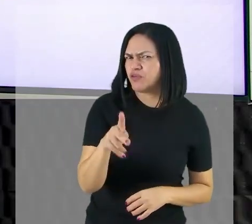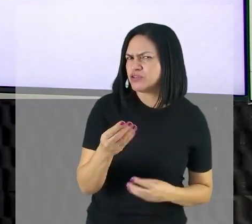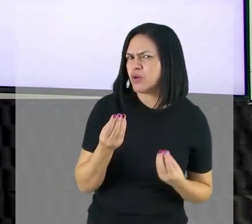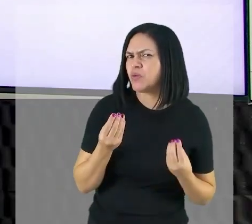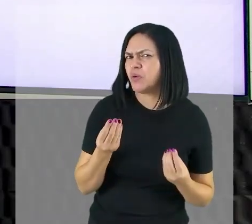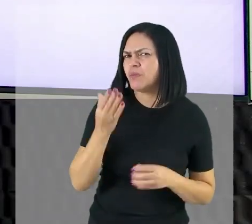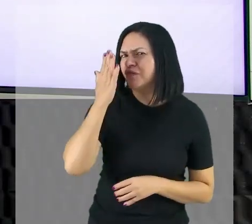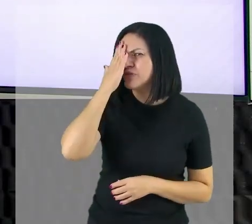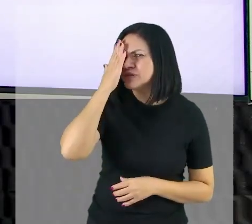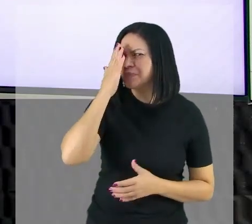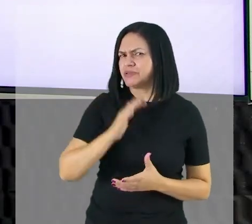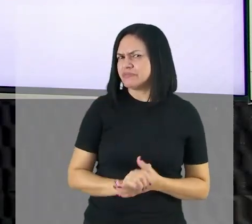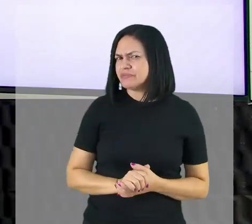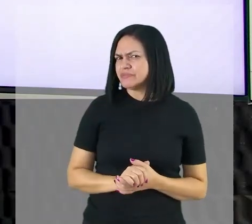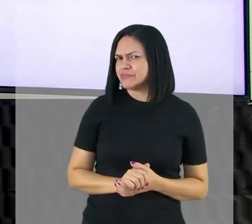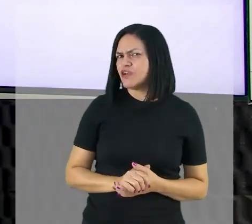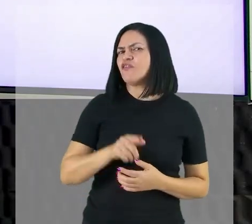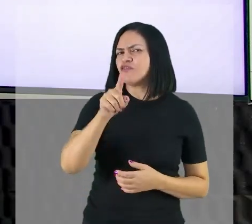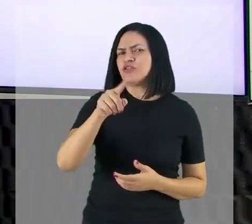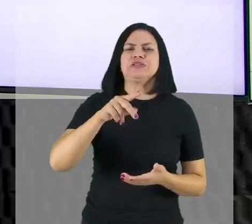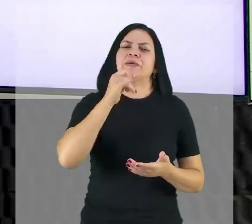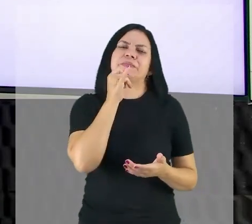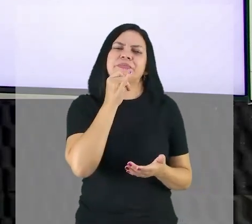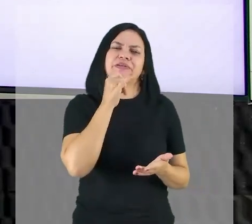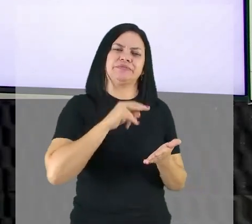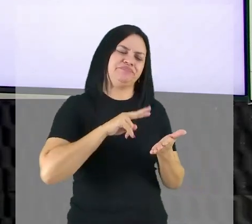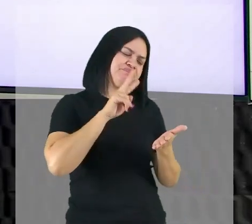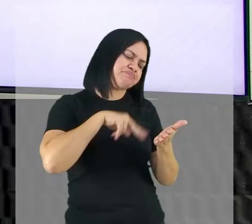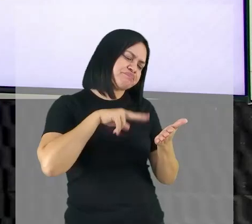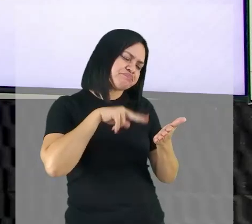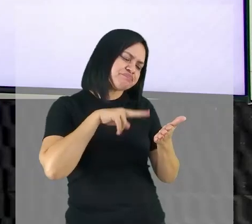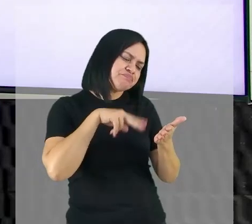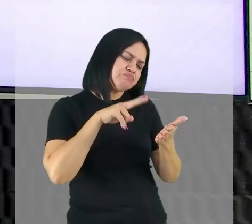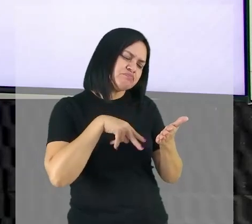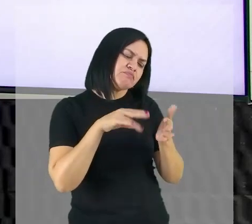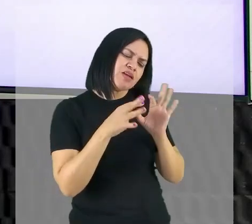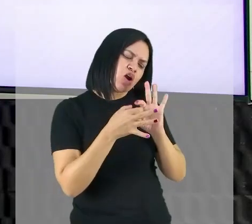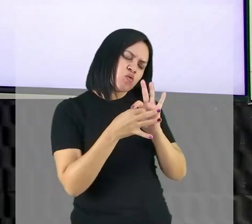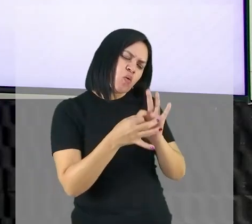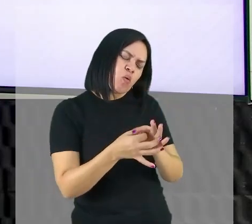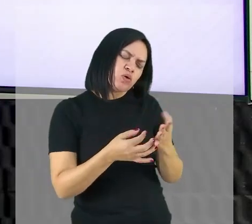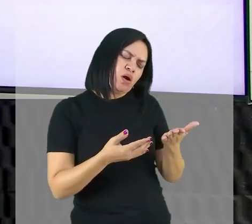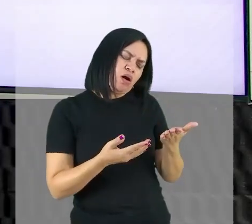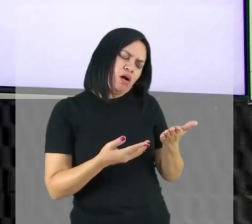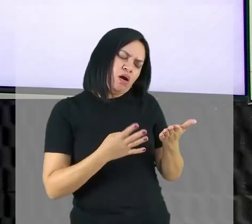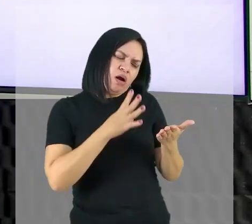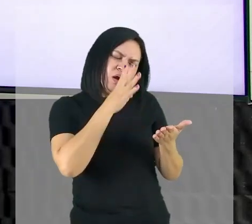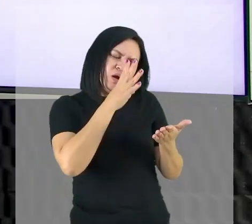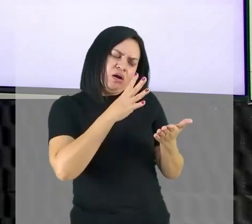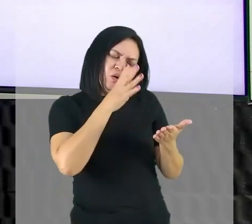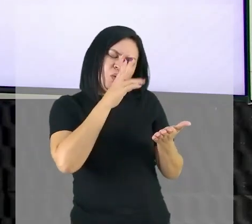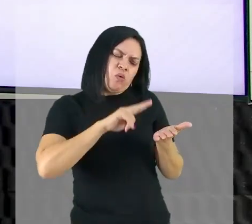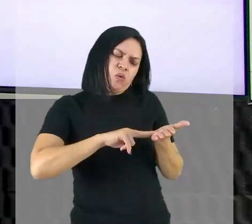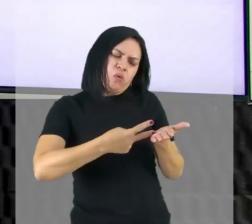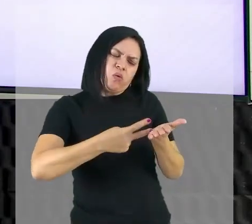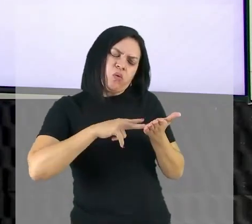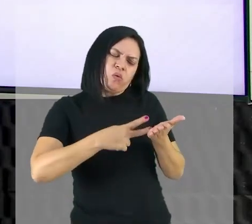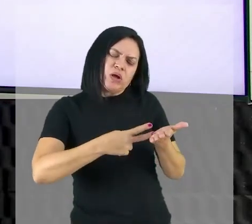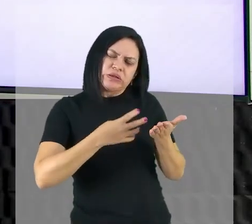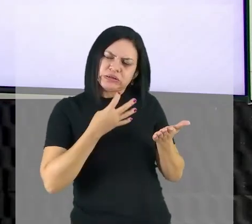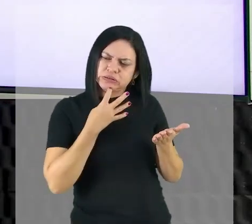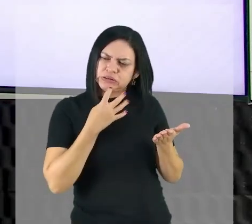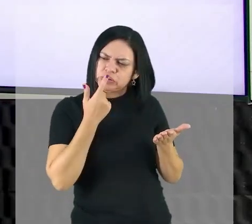saber? Se você está analisando uma questão, um contexto, e está muito absurdo a interpretação ou o